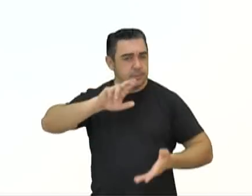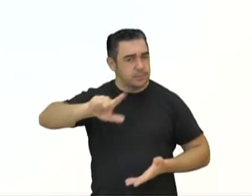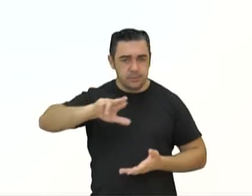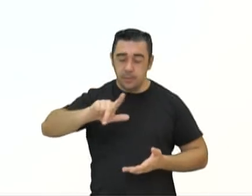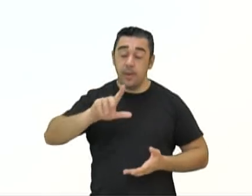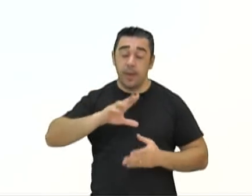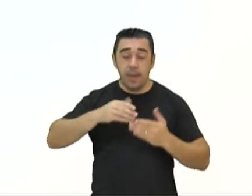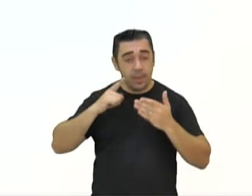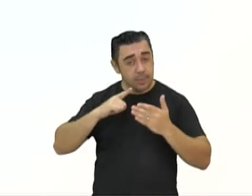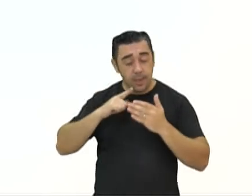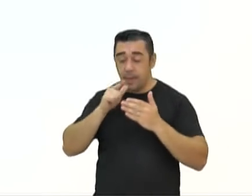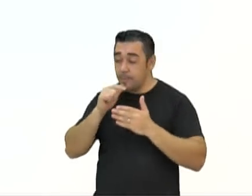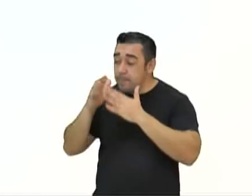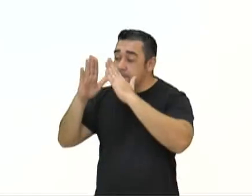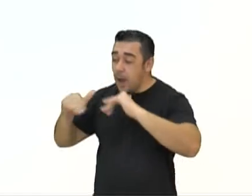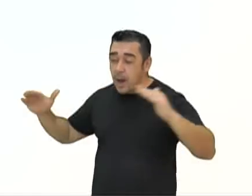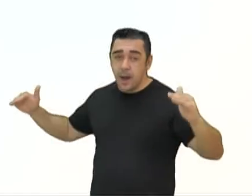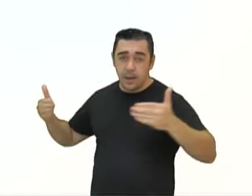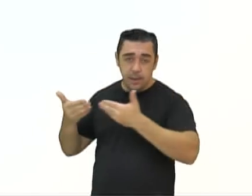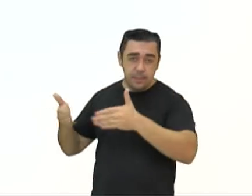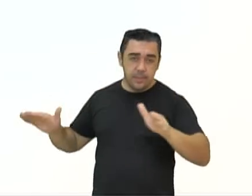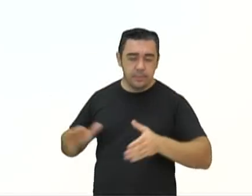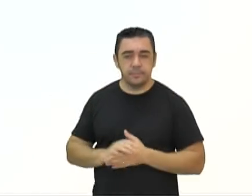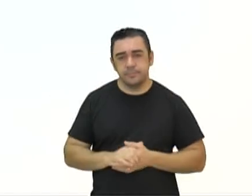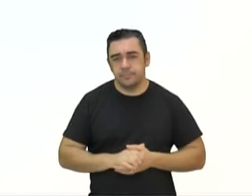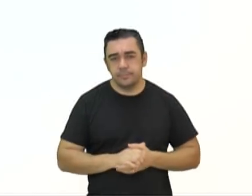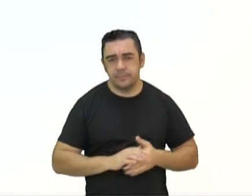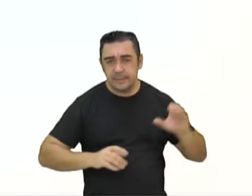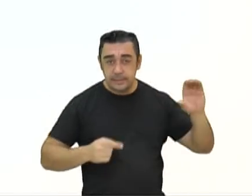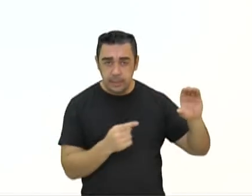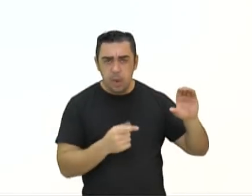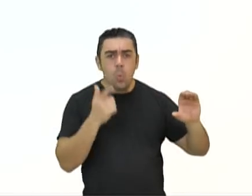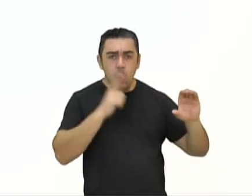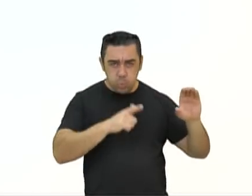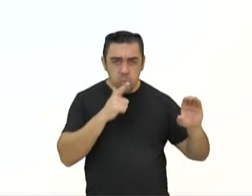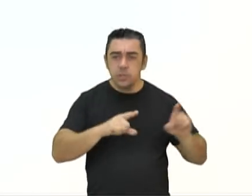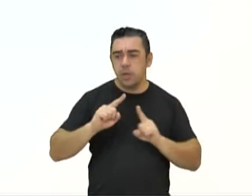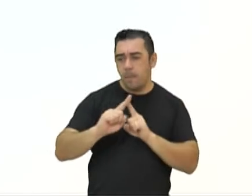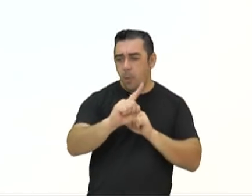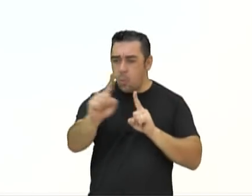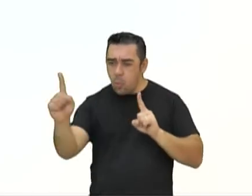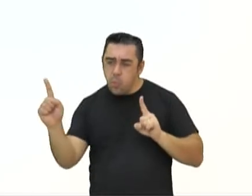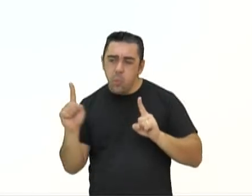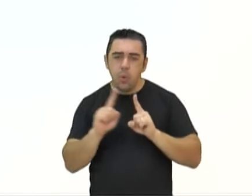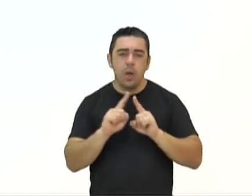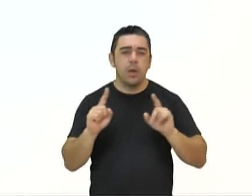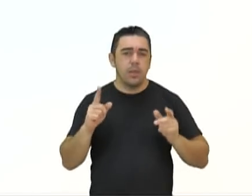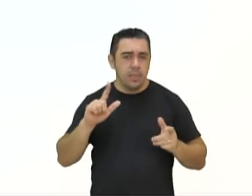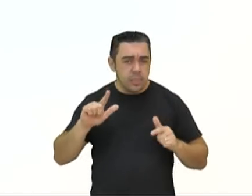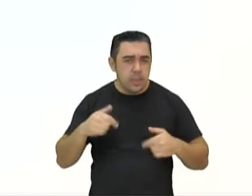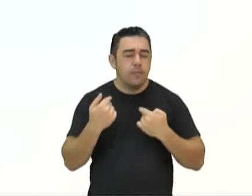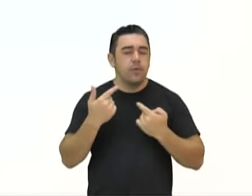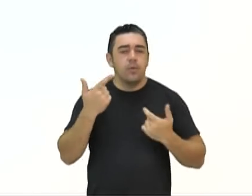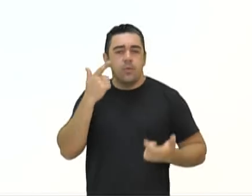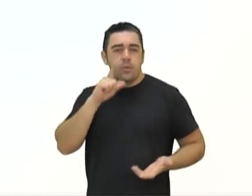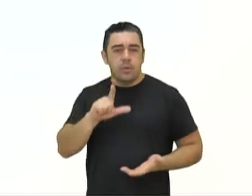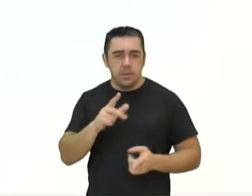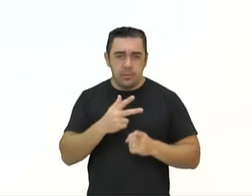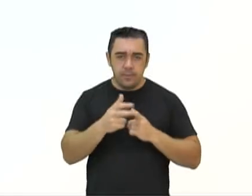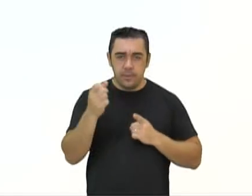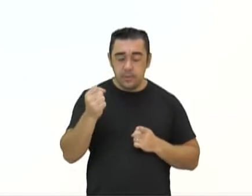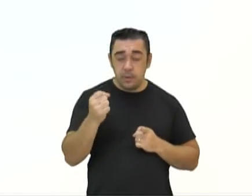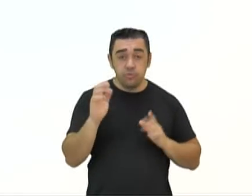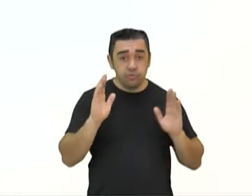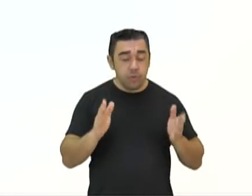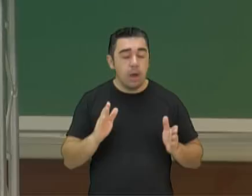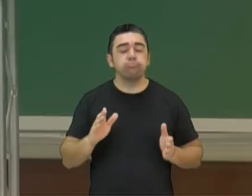são realizadas em piscinas. Completar a prova já é um grande desafio? Sim, exatamente, porque vencer o